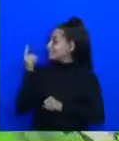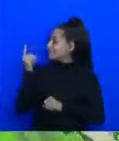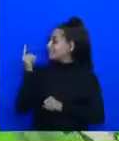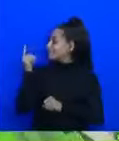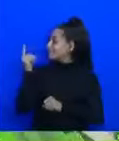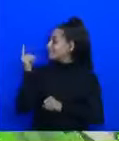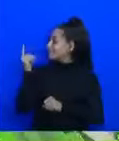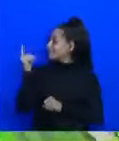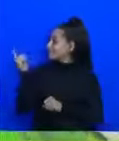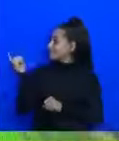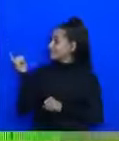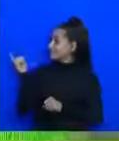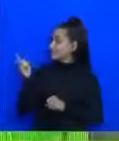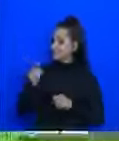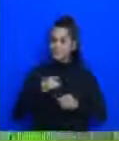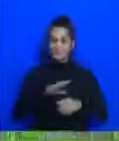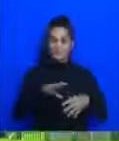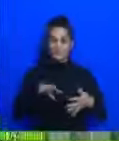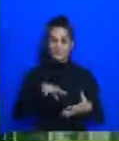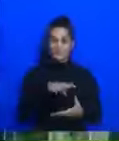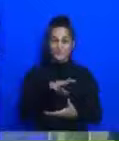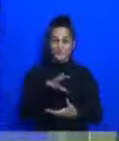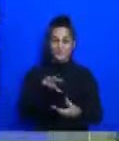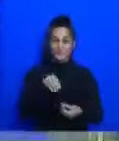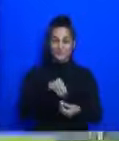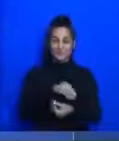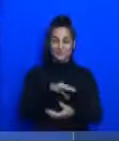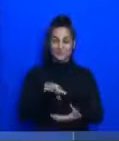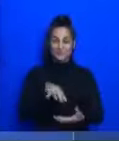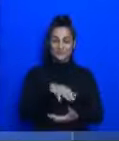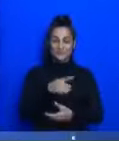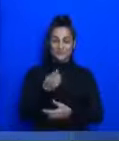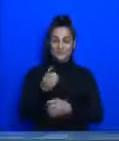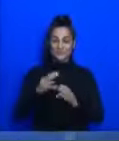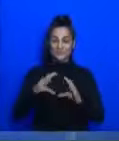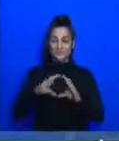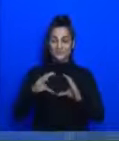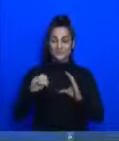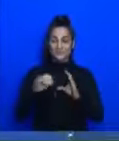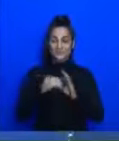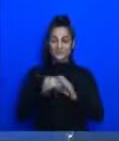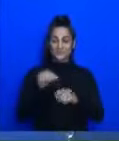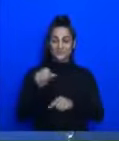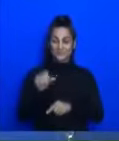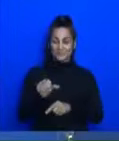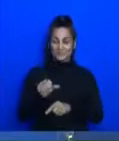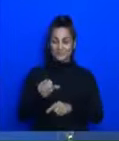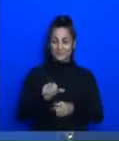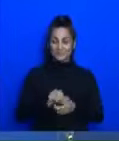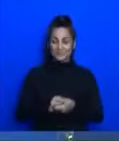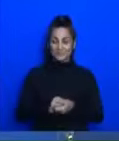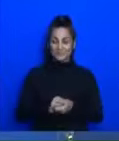posicionada, valendo. Globo recarregado, embaralhando 10 bolas numeradas de 0 a 9.